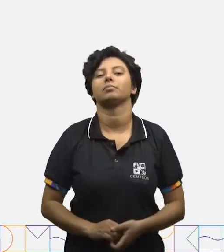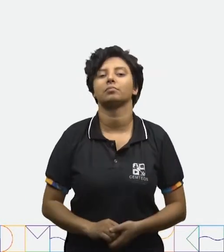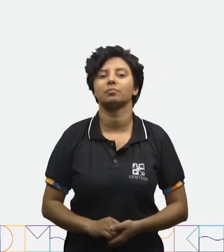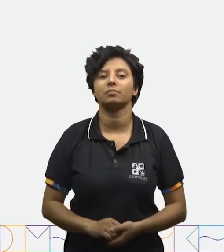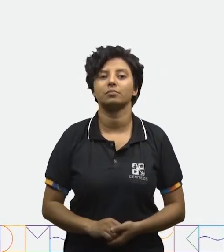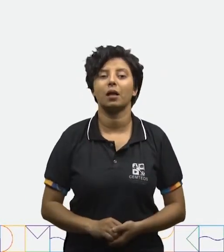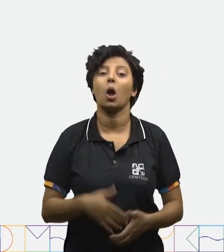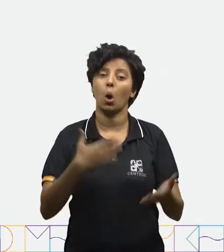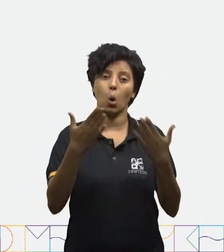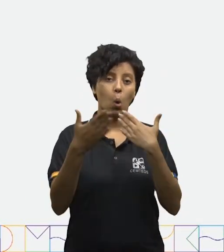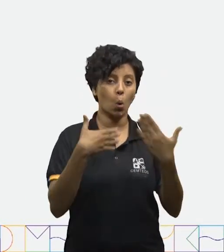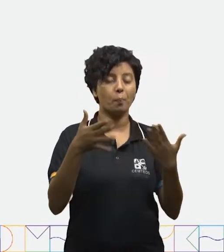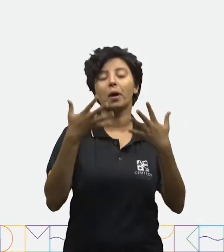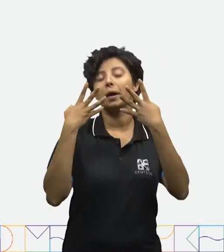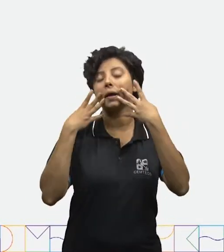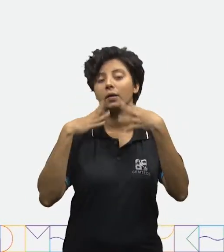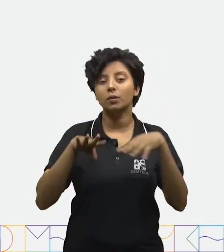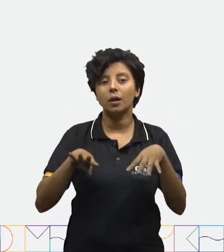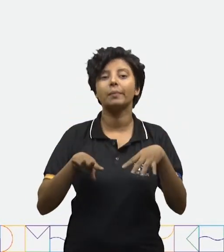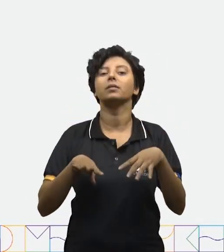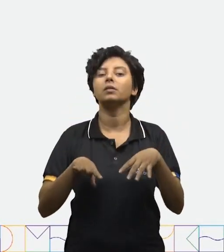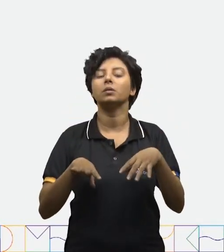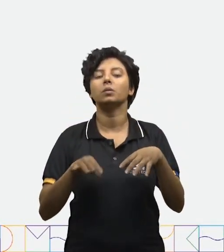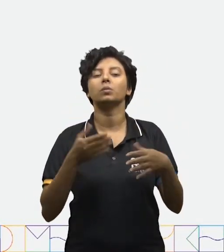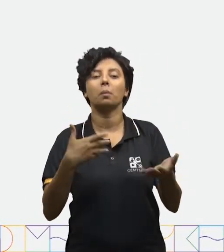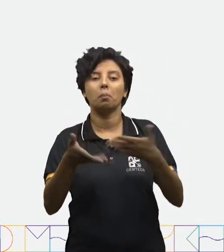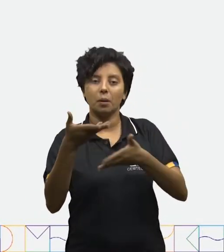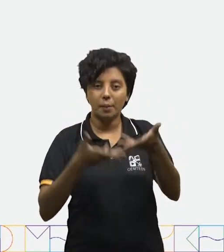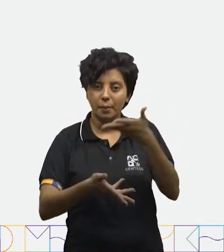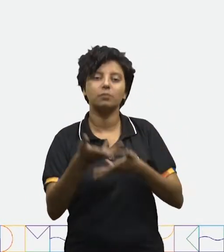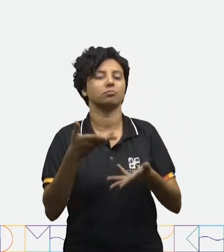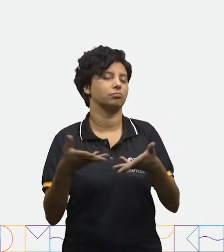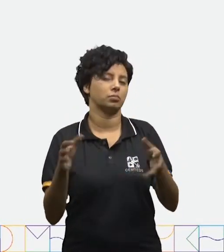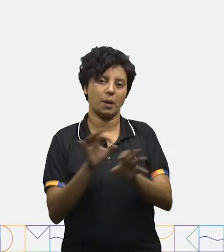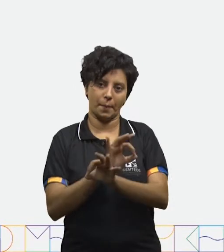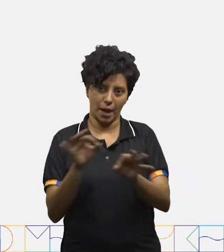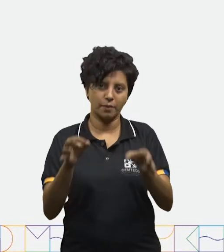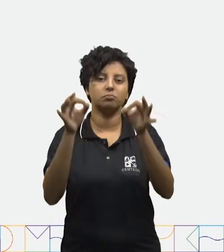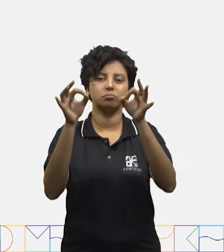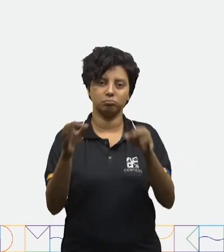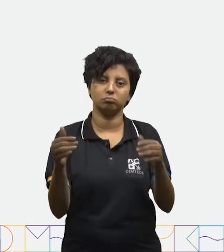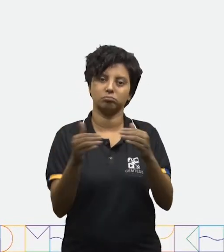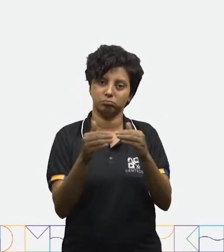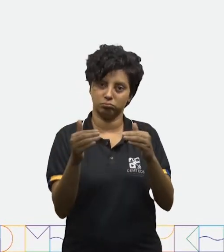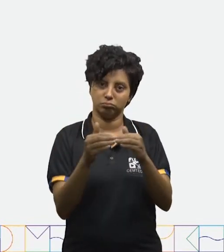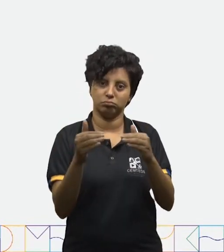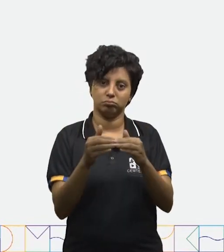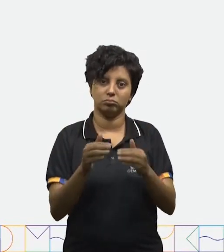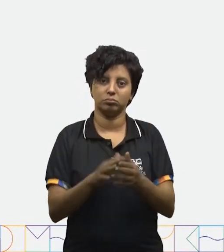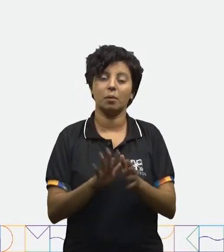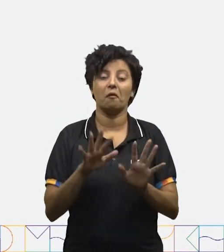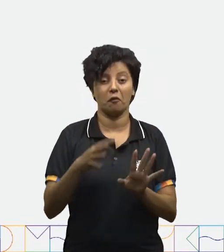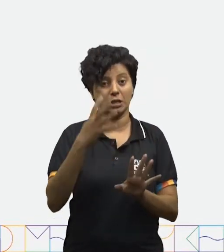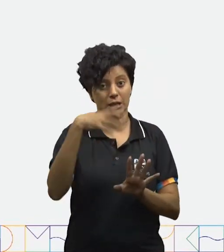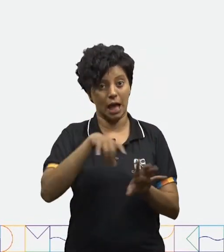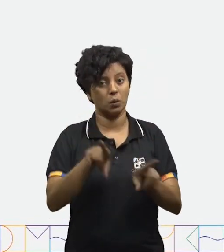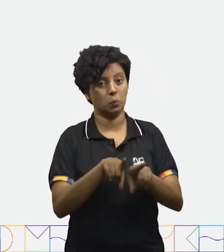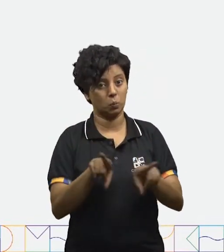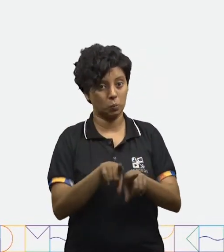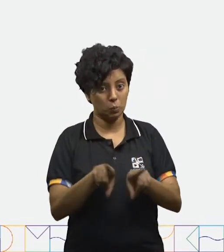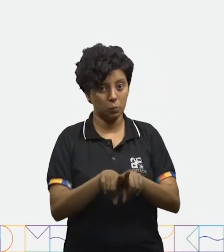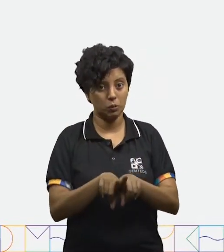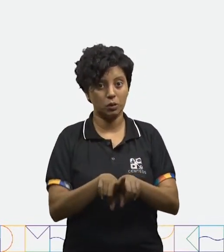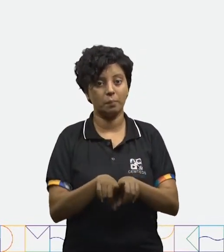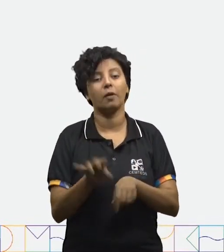de estarmos em uma conversa espontânea, a forma de tratamento que utilizei com a professora Mônica foi um pouco mais sério. Você